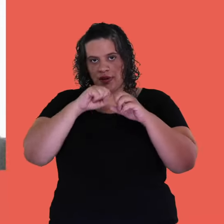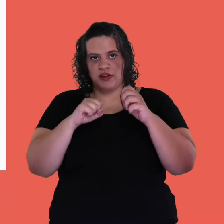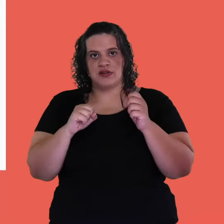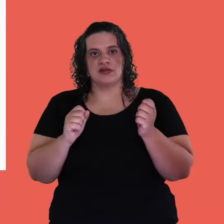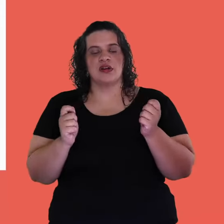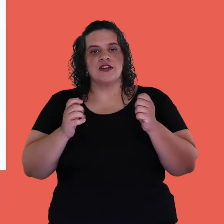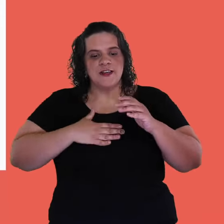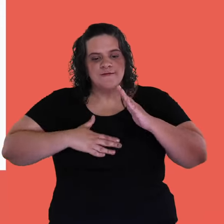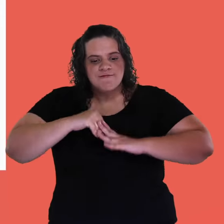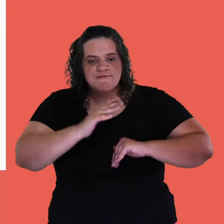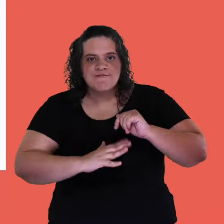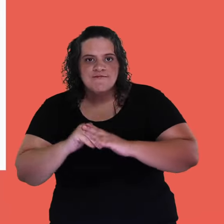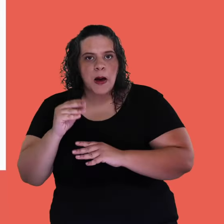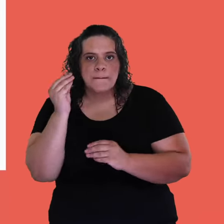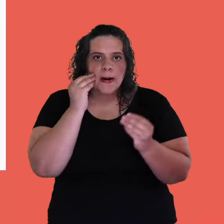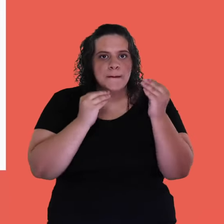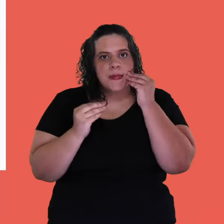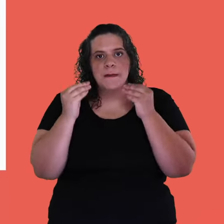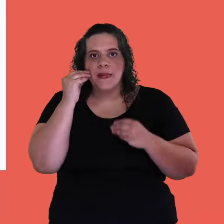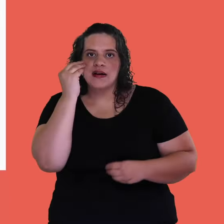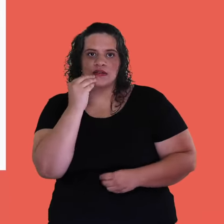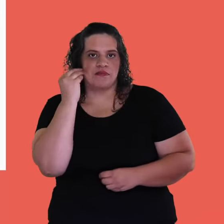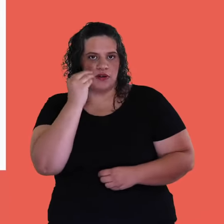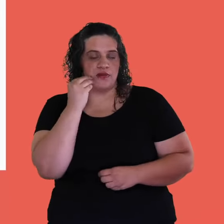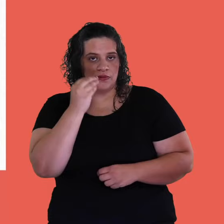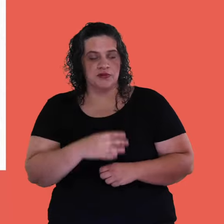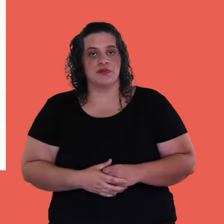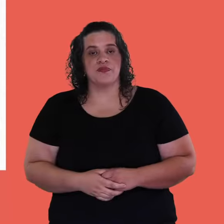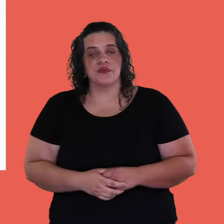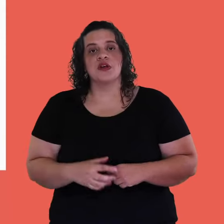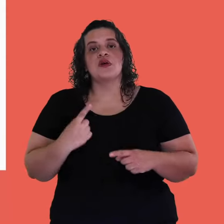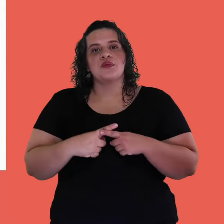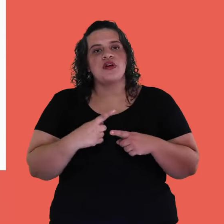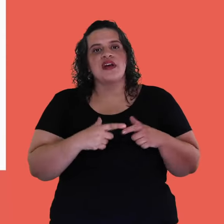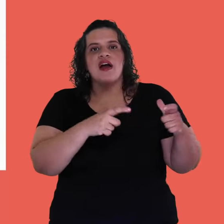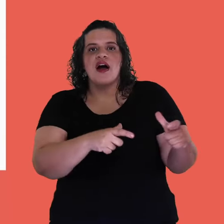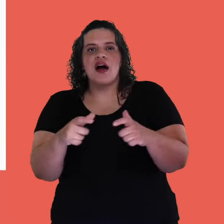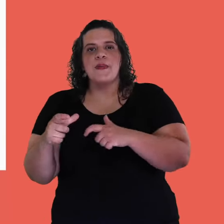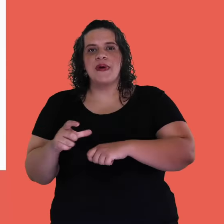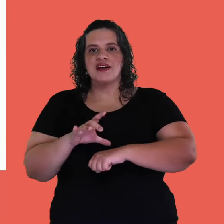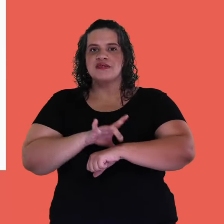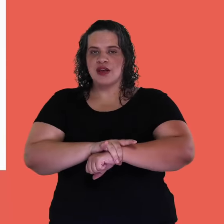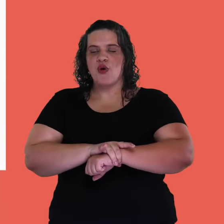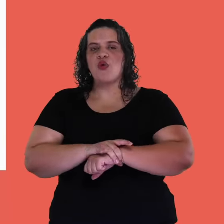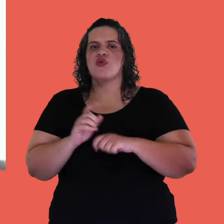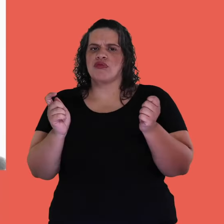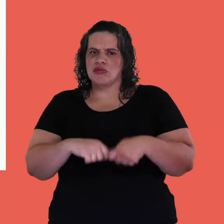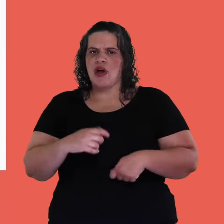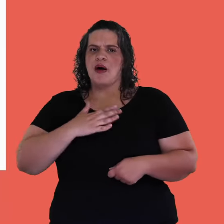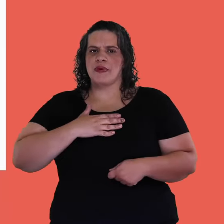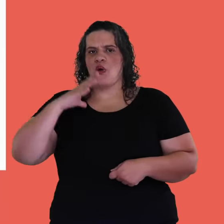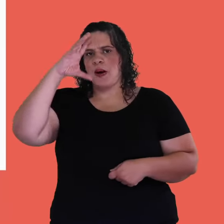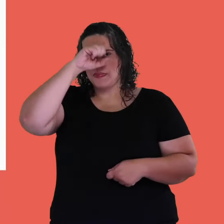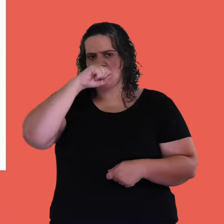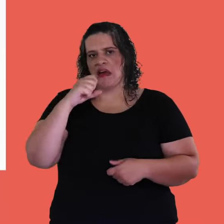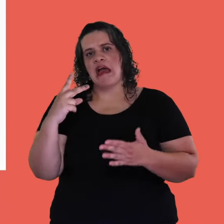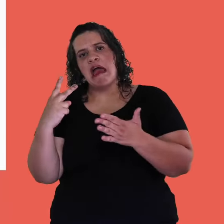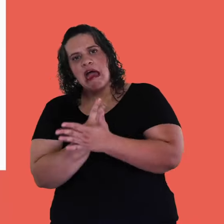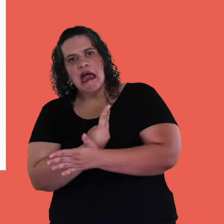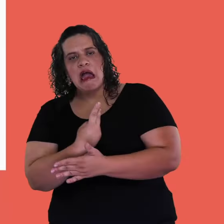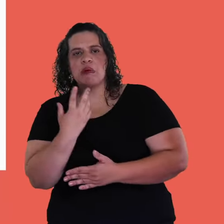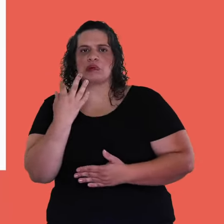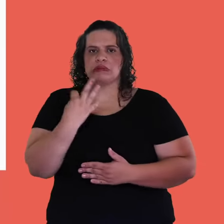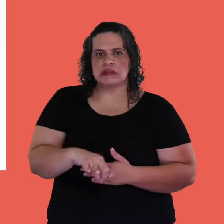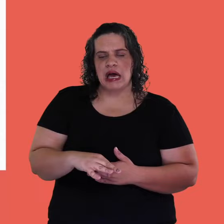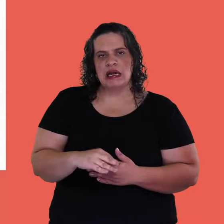uma capacitação muito mão na massa, muito experimental, porque eu sempre tive esses ambientes seguros que me permitiam aprender